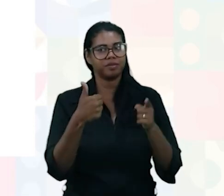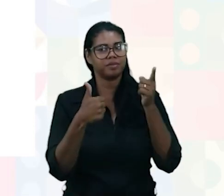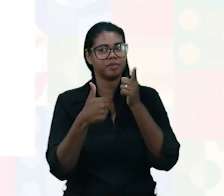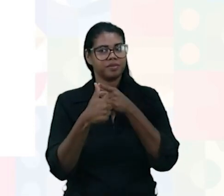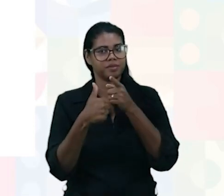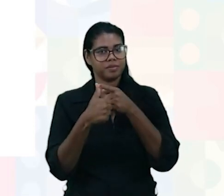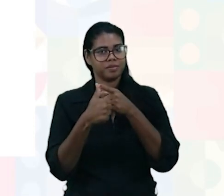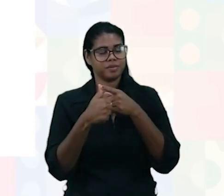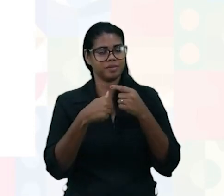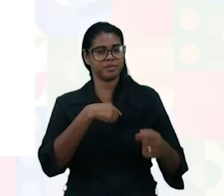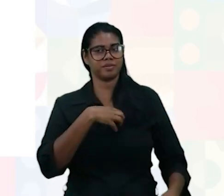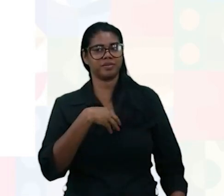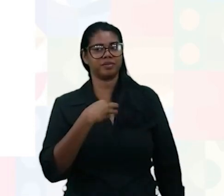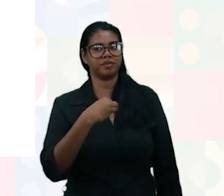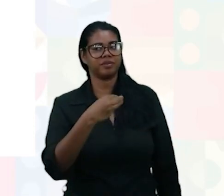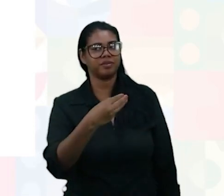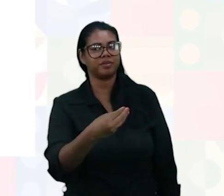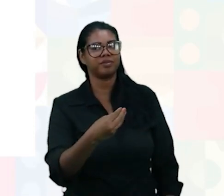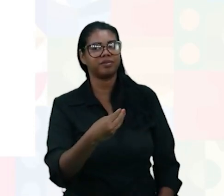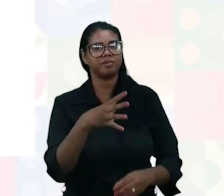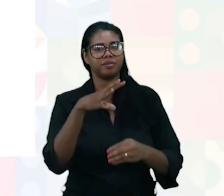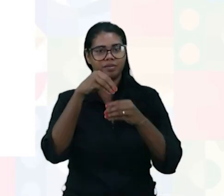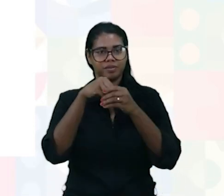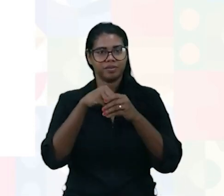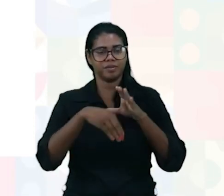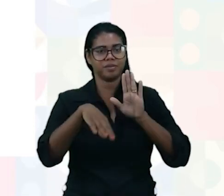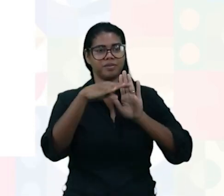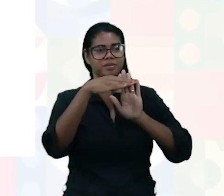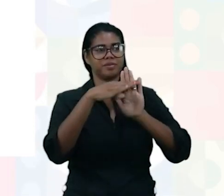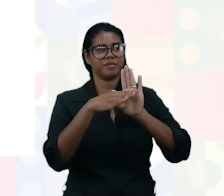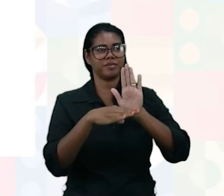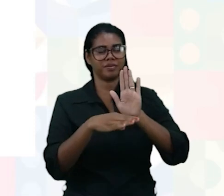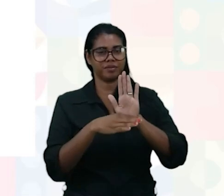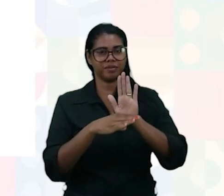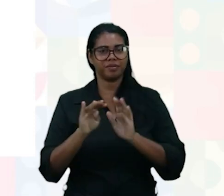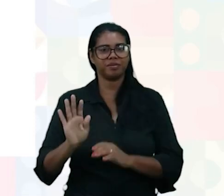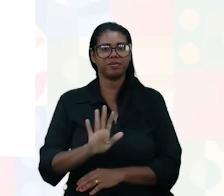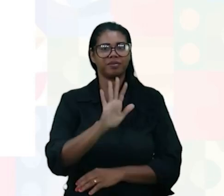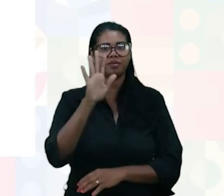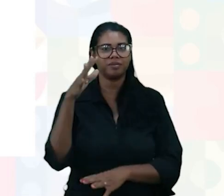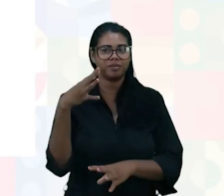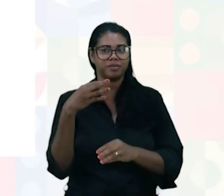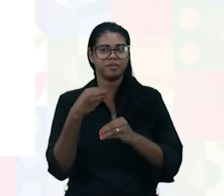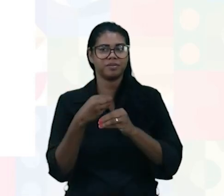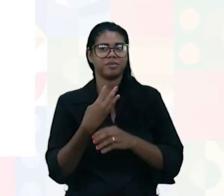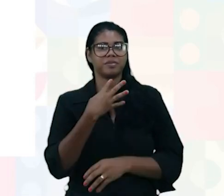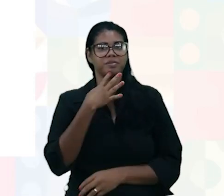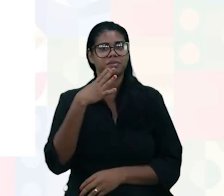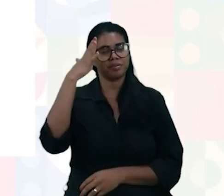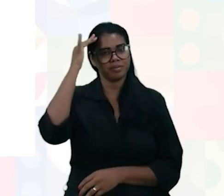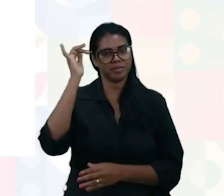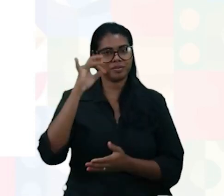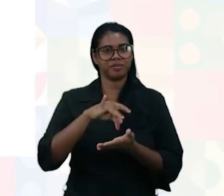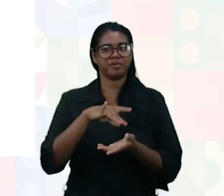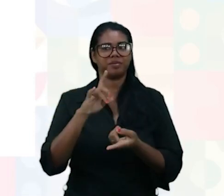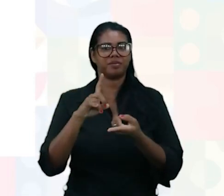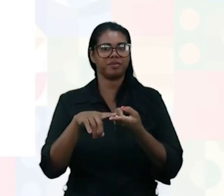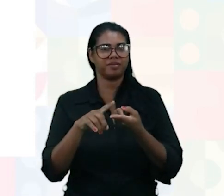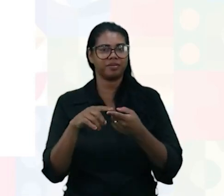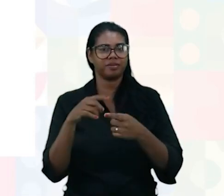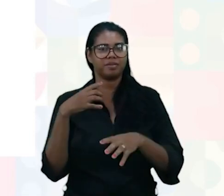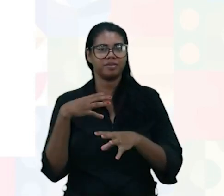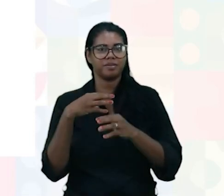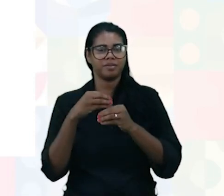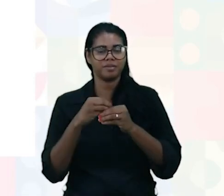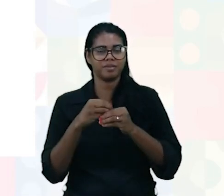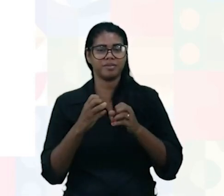Então, essa questão da hierarquia dentro da classificação é se pensar classes maiores do conhecimento, onde dentro dessas classes maiores